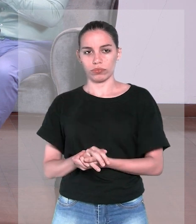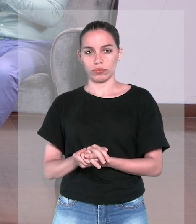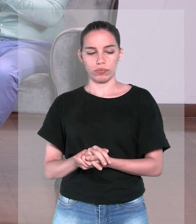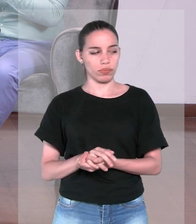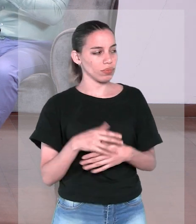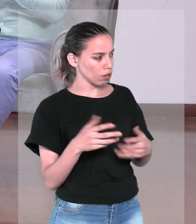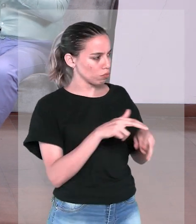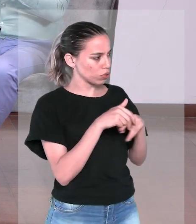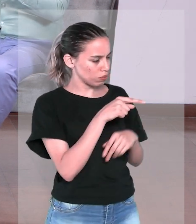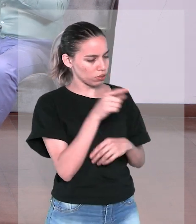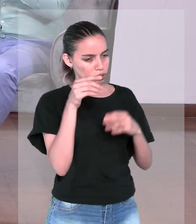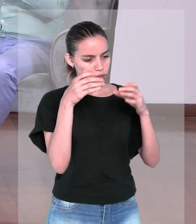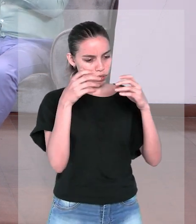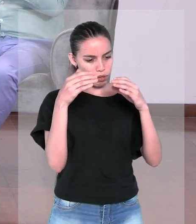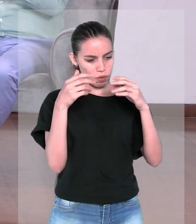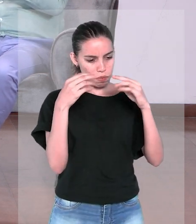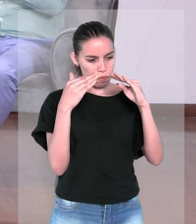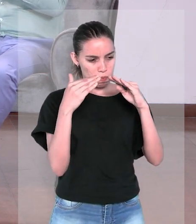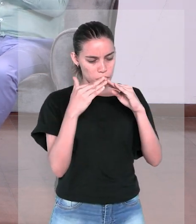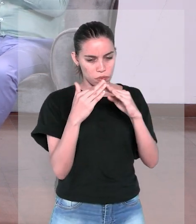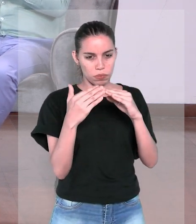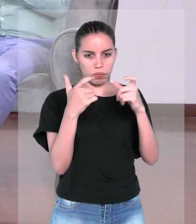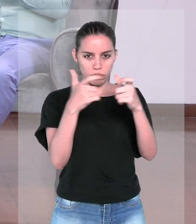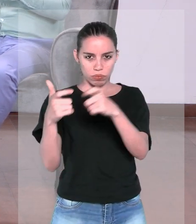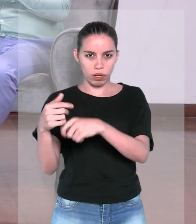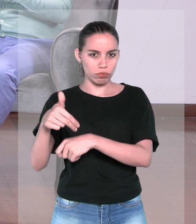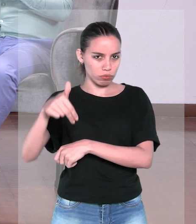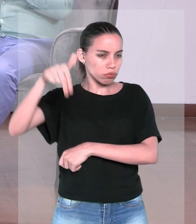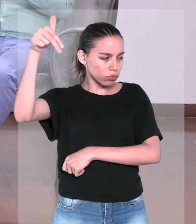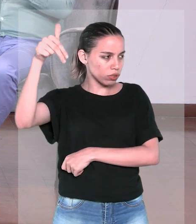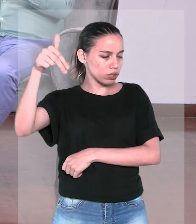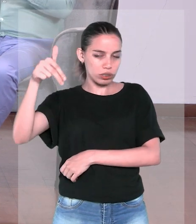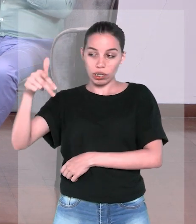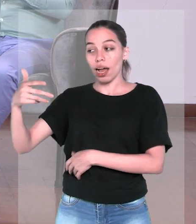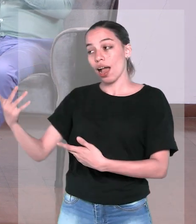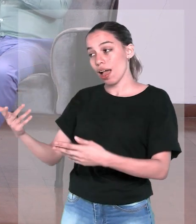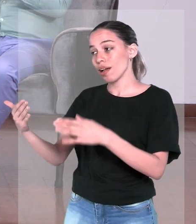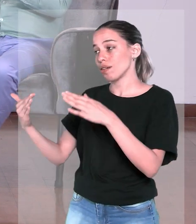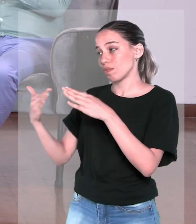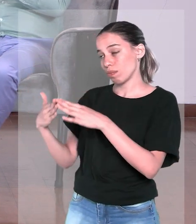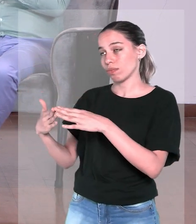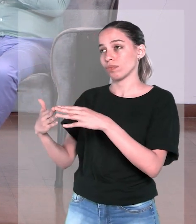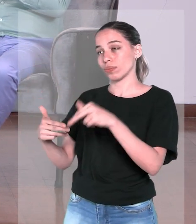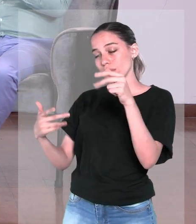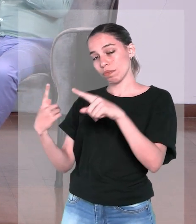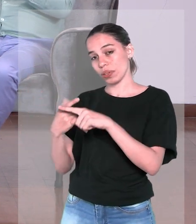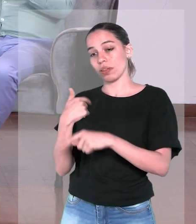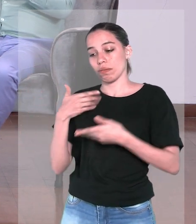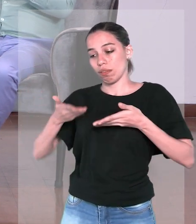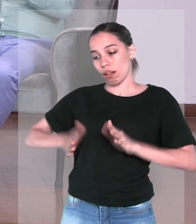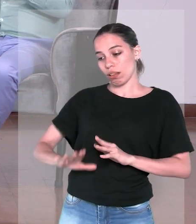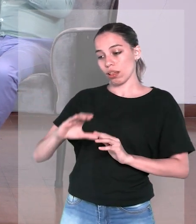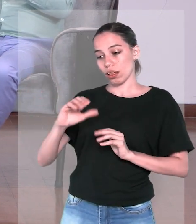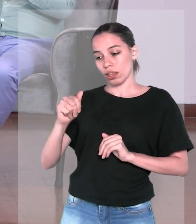as capitais do Nordeste? Que você me contou. Eu morei nas capitais do Nordeste porque eu nasci em Campina Grande, né?